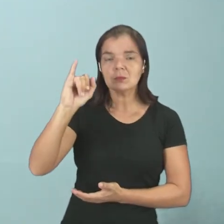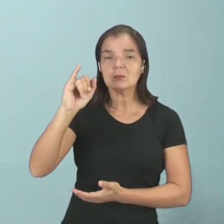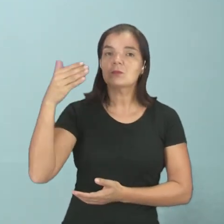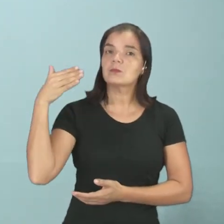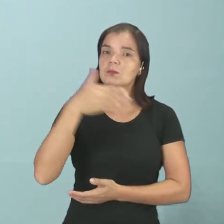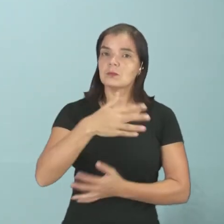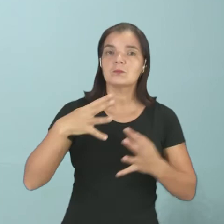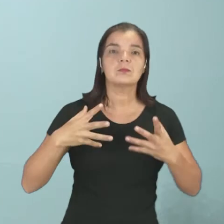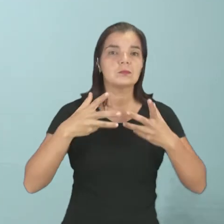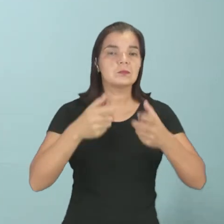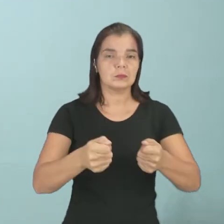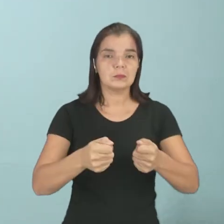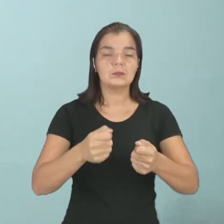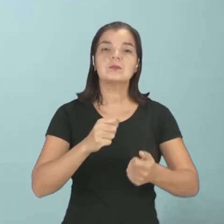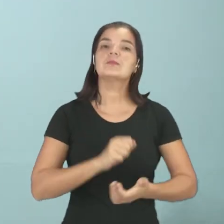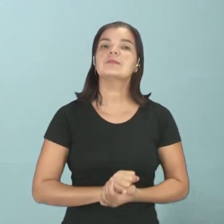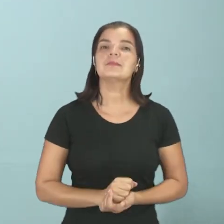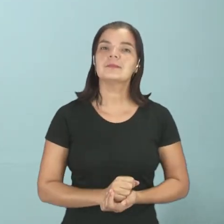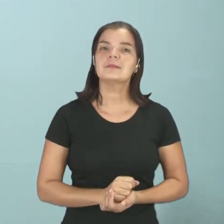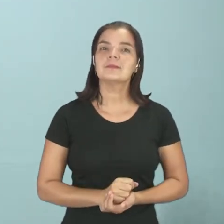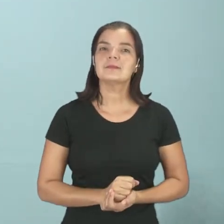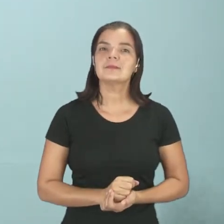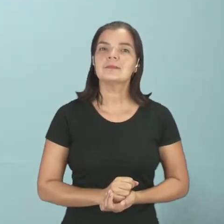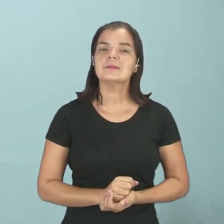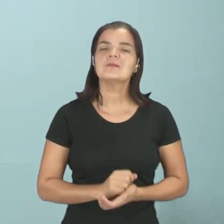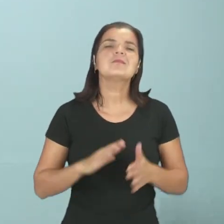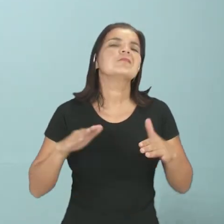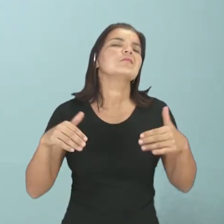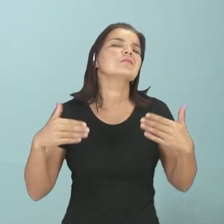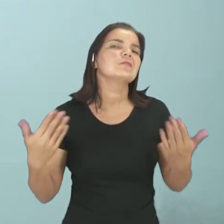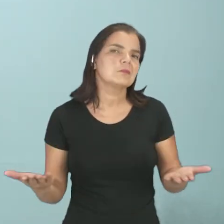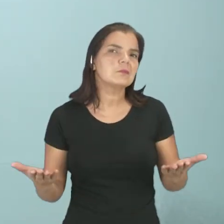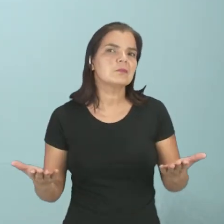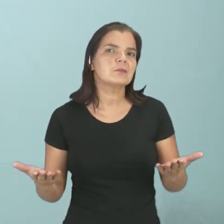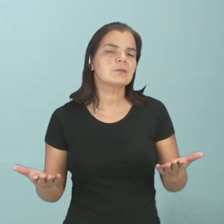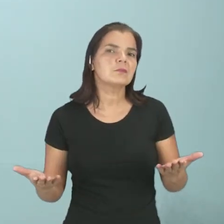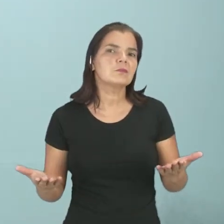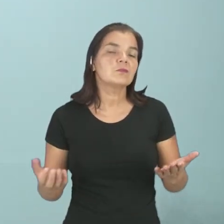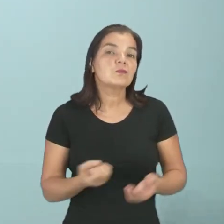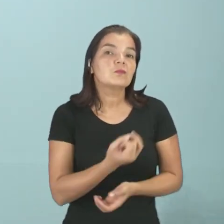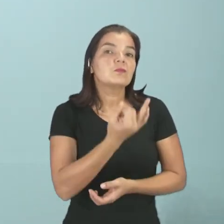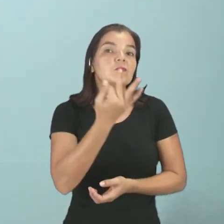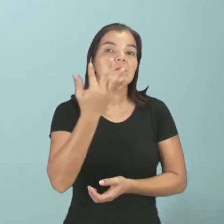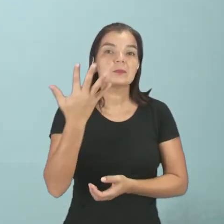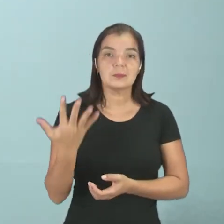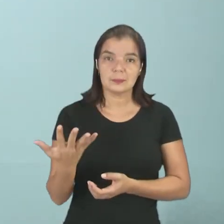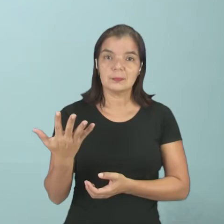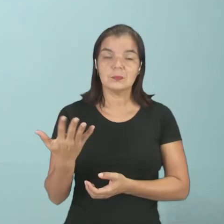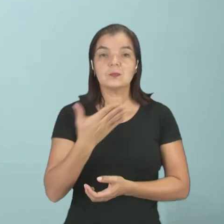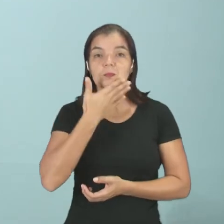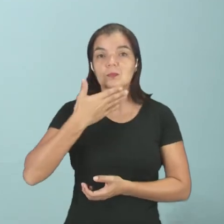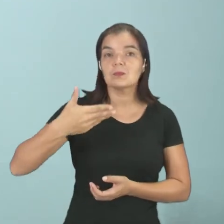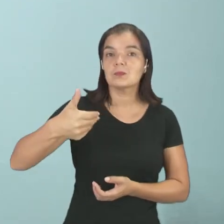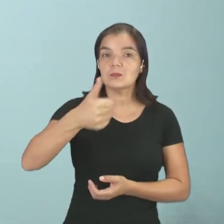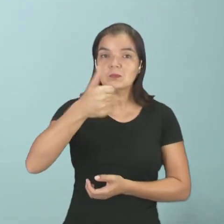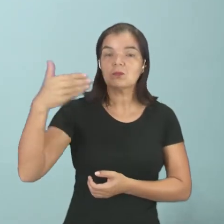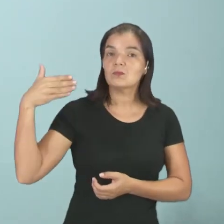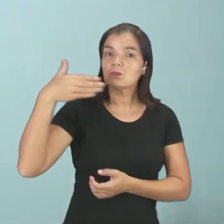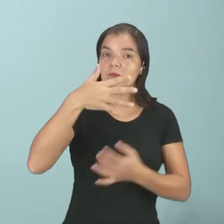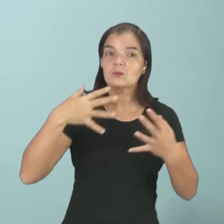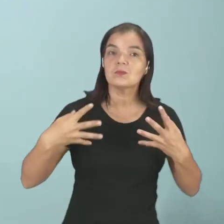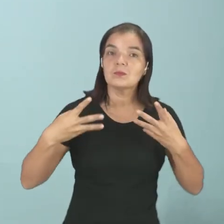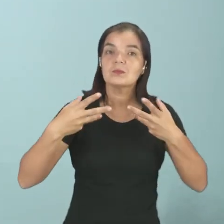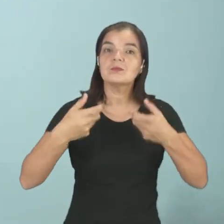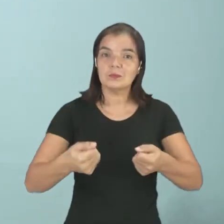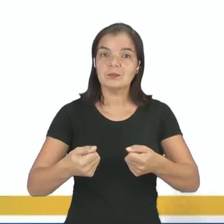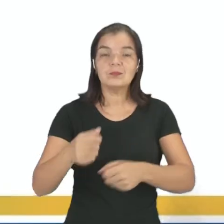de frequência absoluta, qual seria a quantidade, ou melhor, a frequência